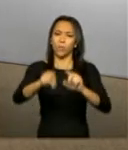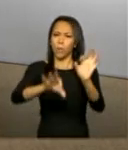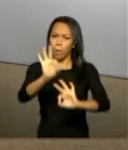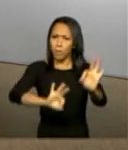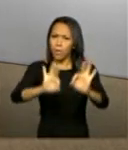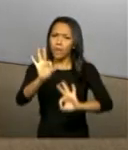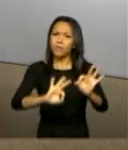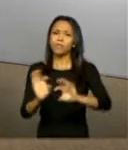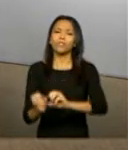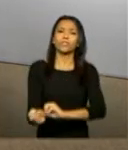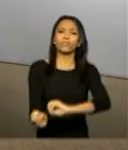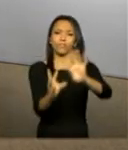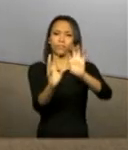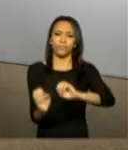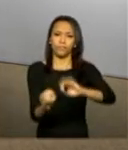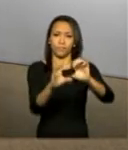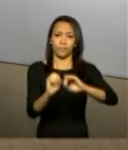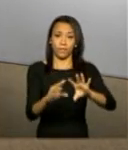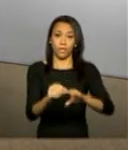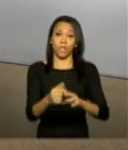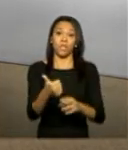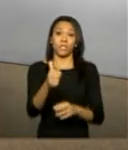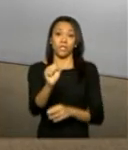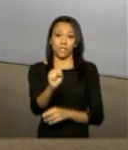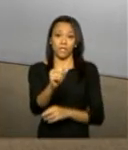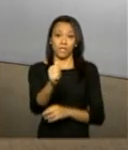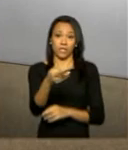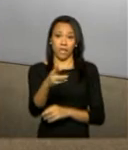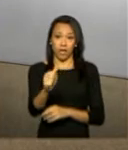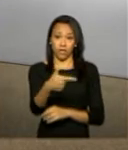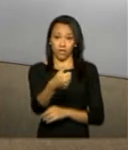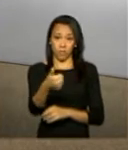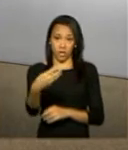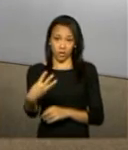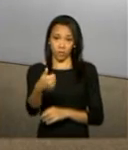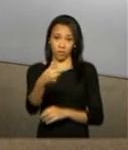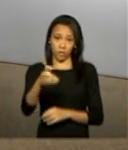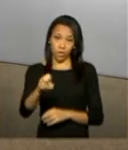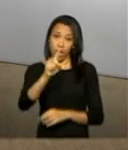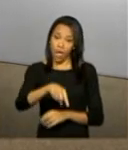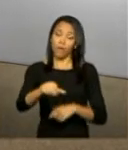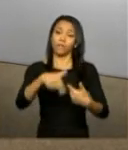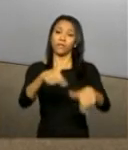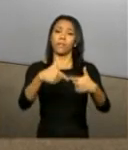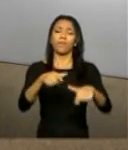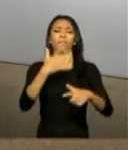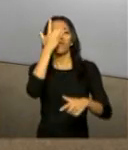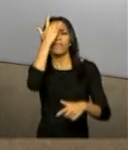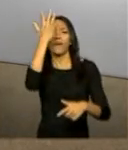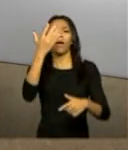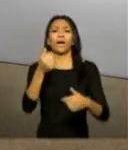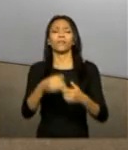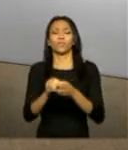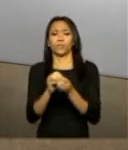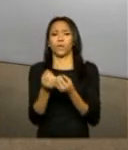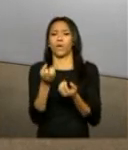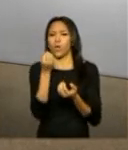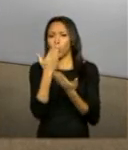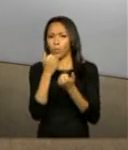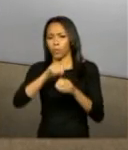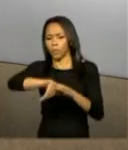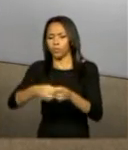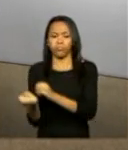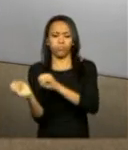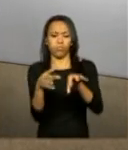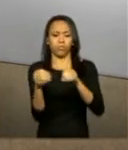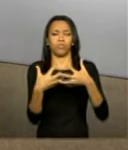da safra agrícola 2014-2015, que foi apresentado hoje. São ações para facilitar o transporte da produção pelas rodovias